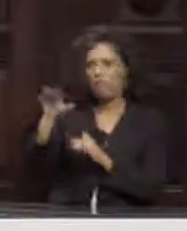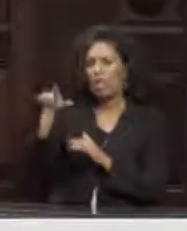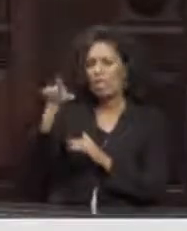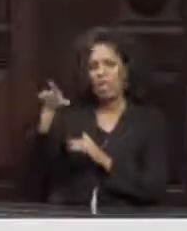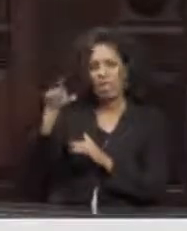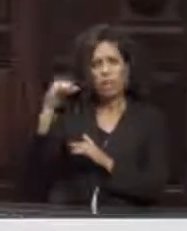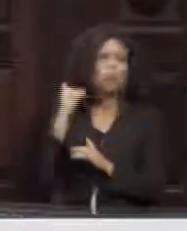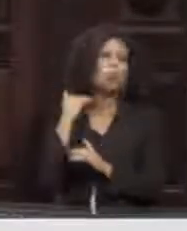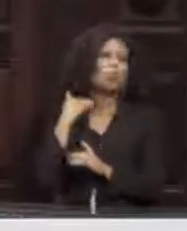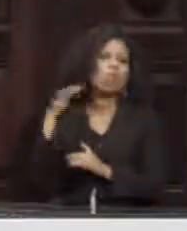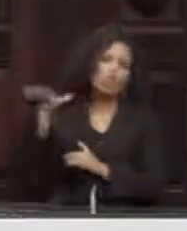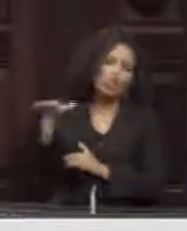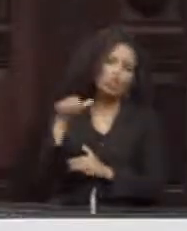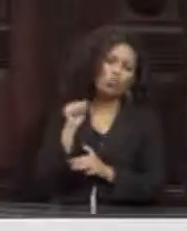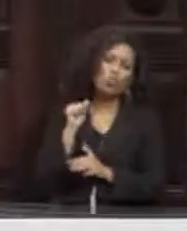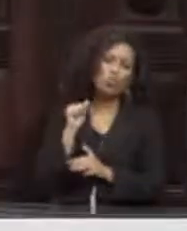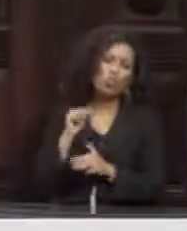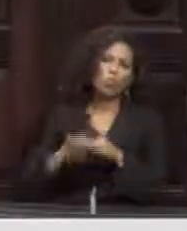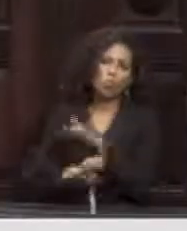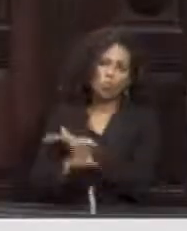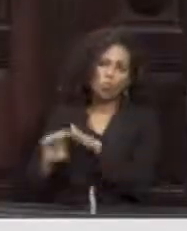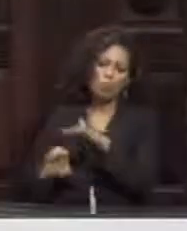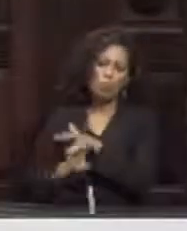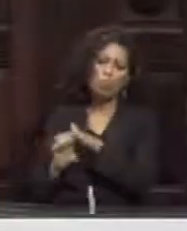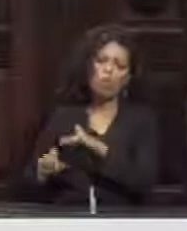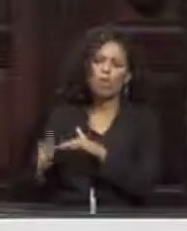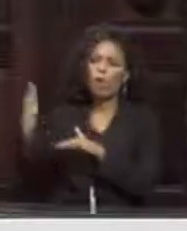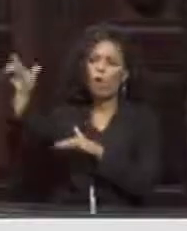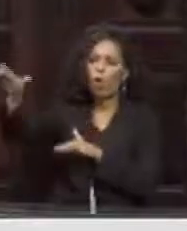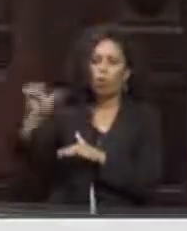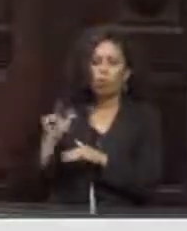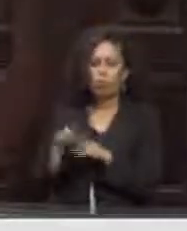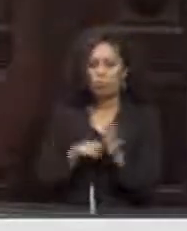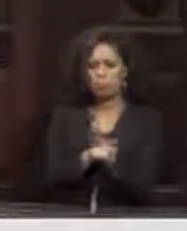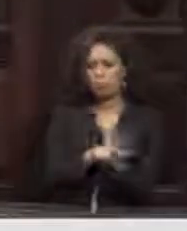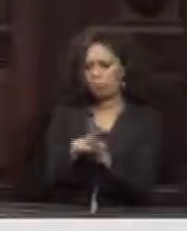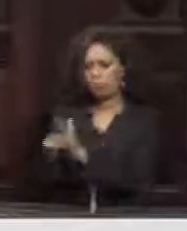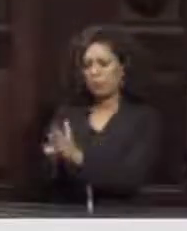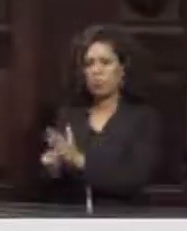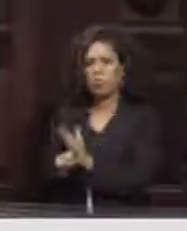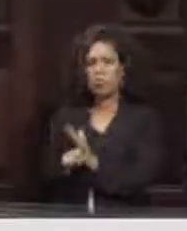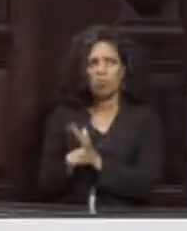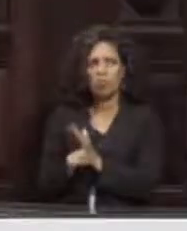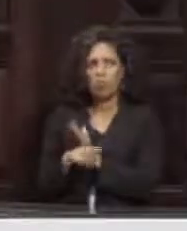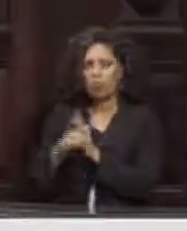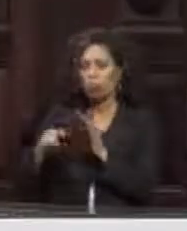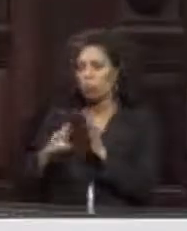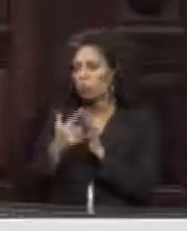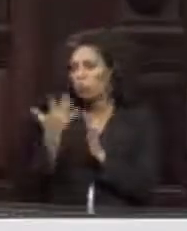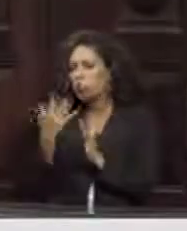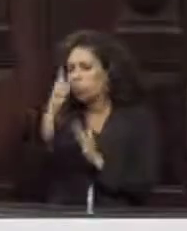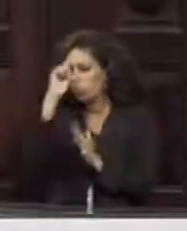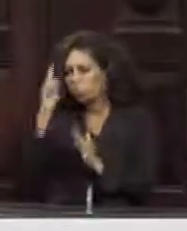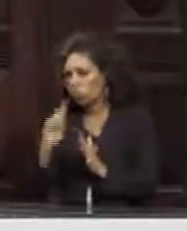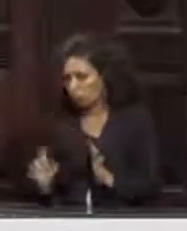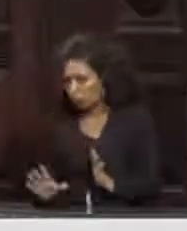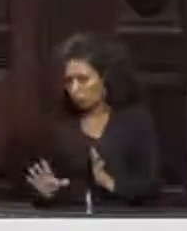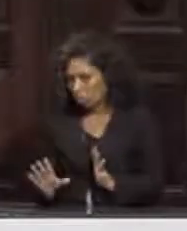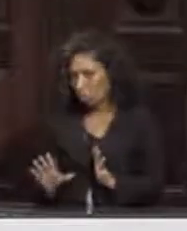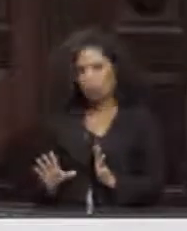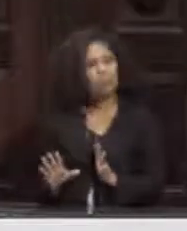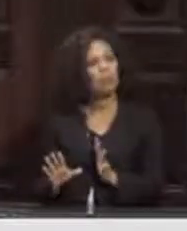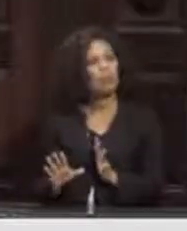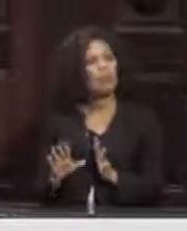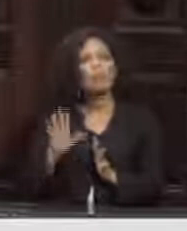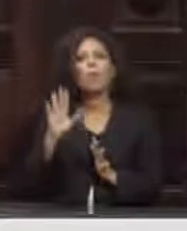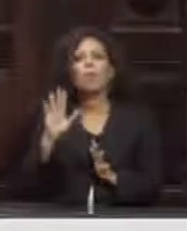Aliás, nem entendo quantas avaliações vão ser feitas em relação às ações da SEDAI, que a